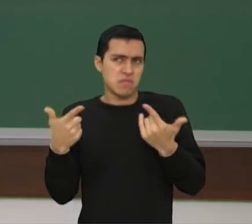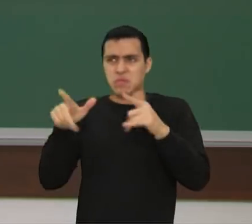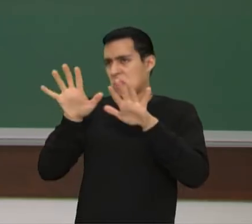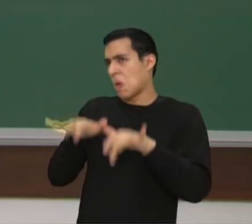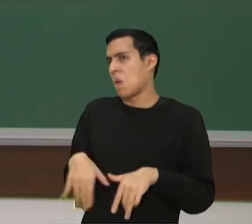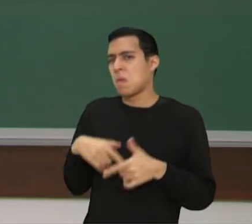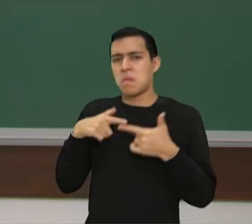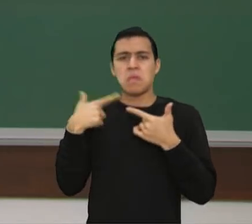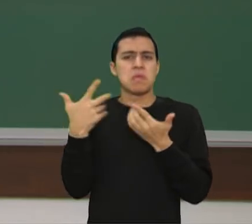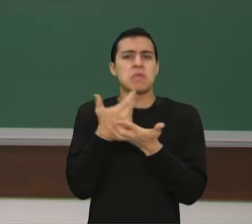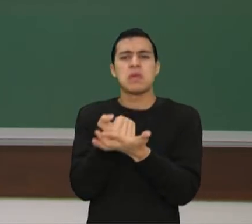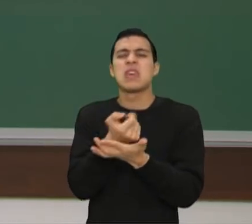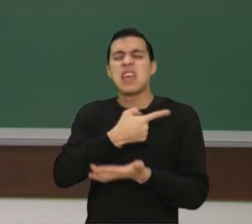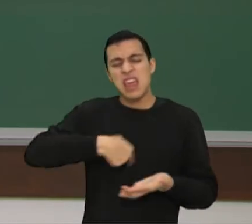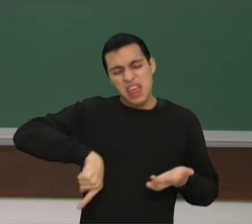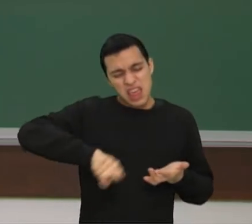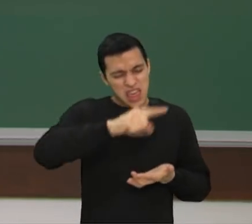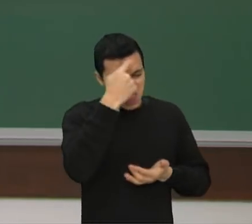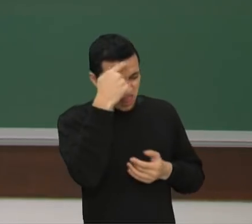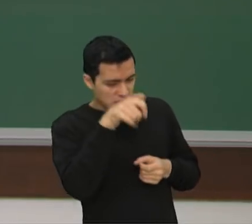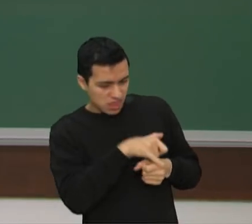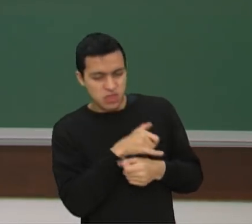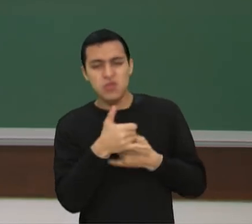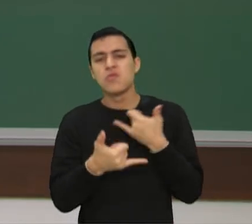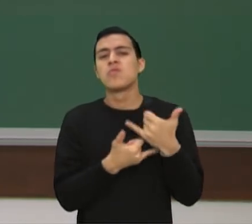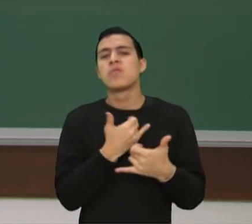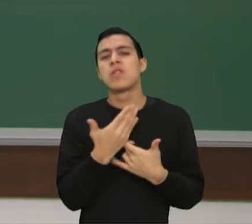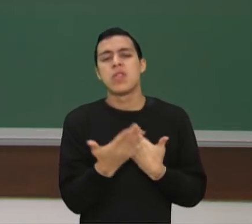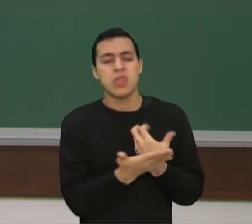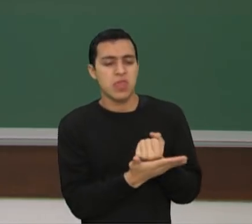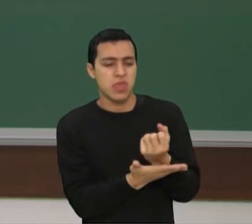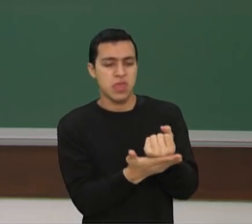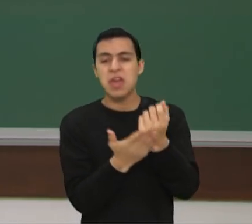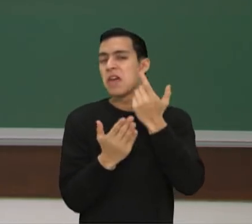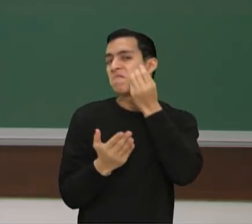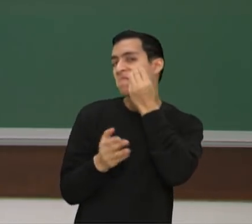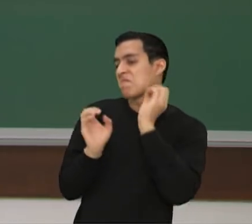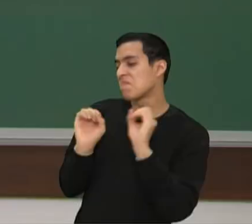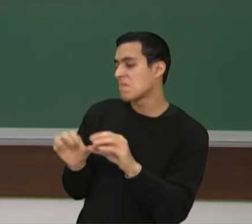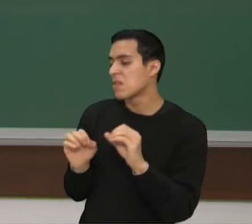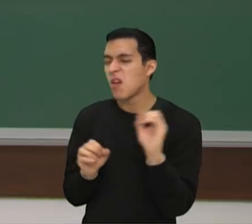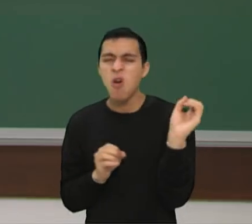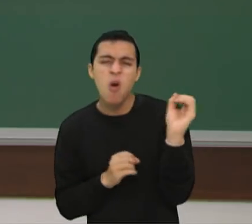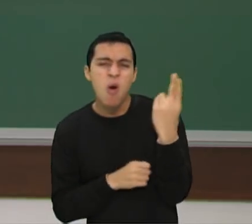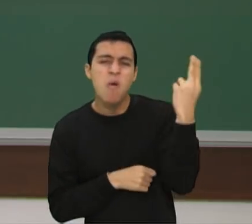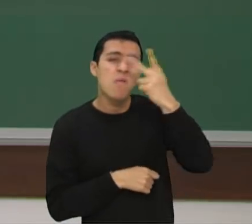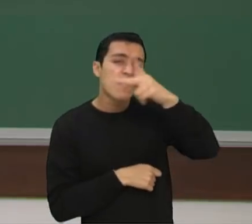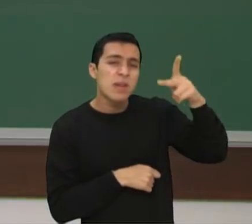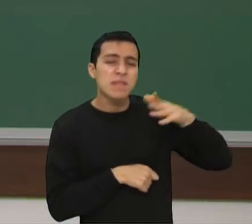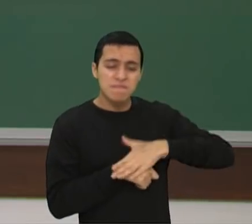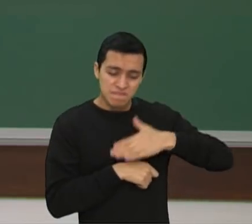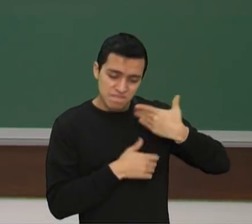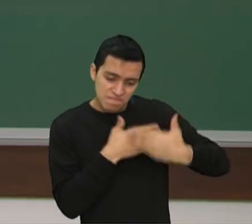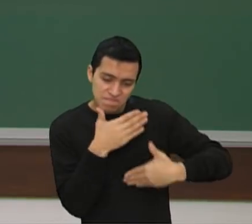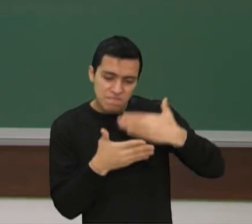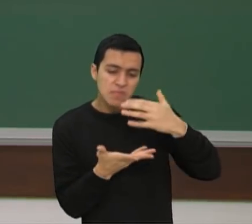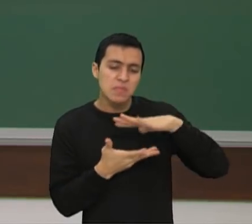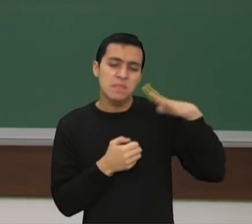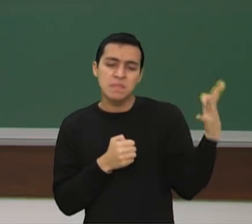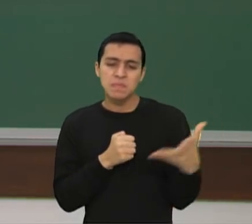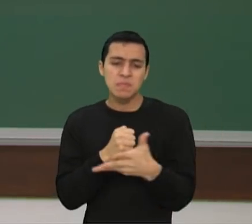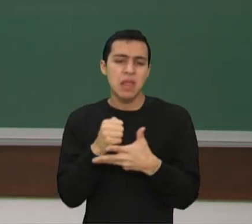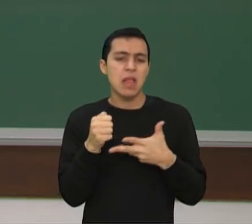tinha esses registros, eles faziam um jogo para às vezes ensinar ou às vezes para eles mesmos terem uma sequência de colheita,